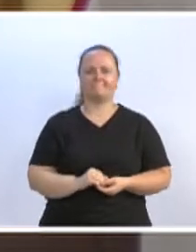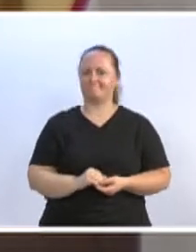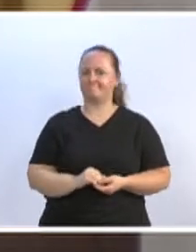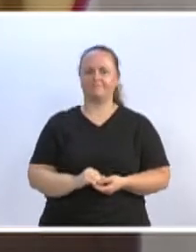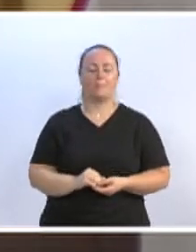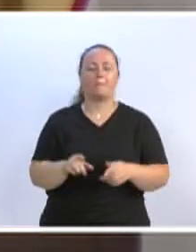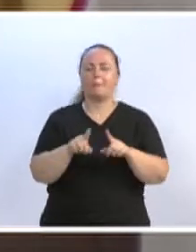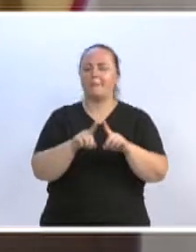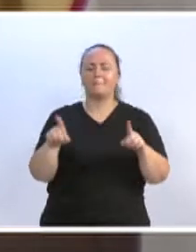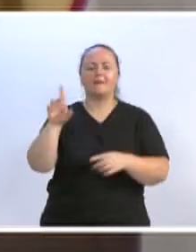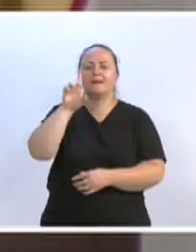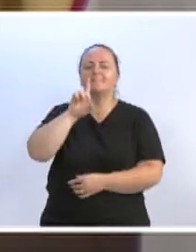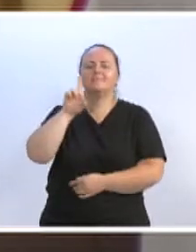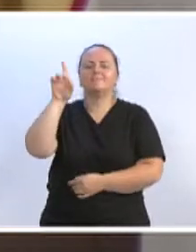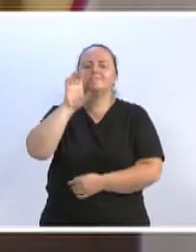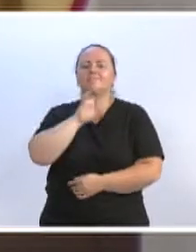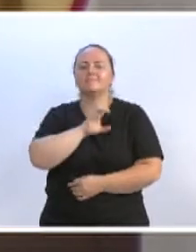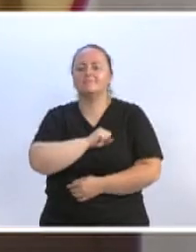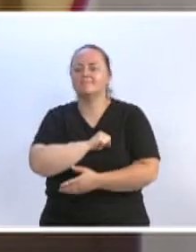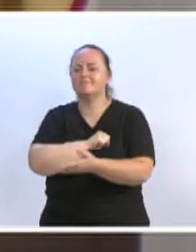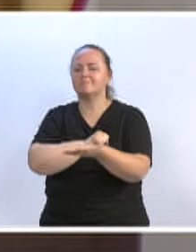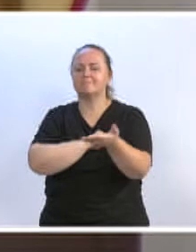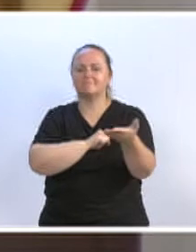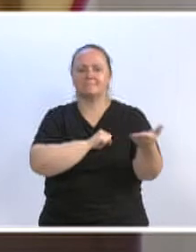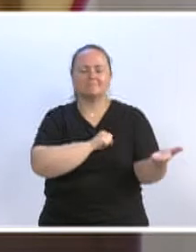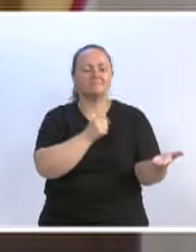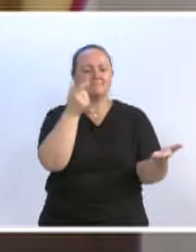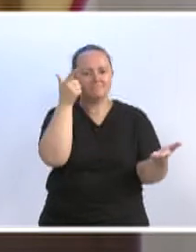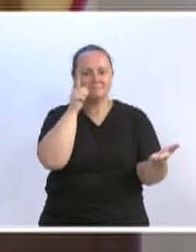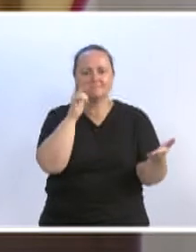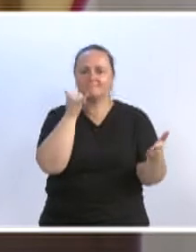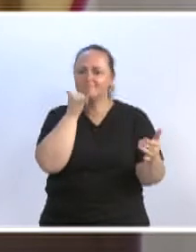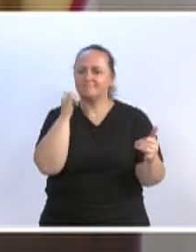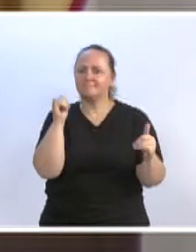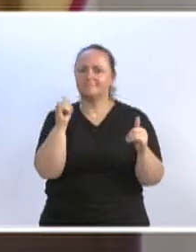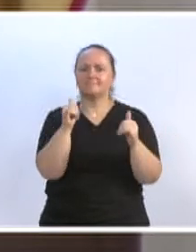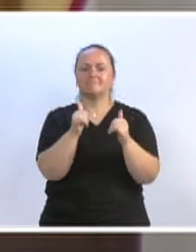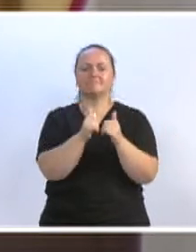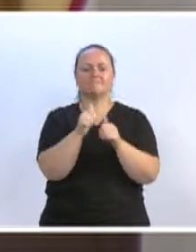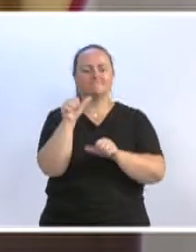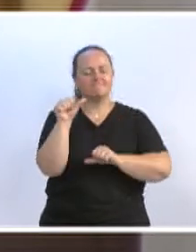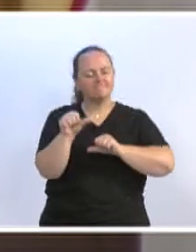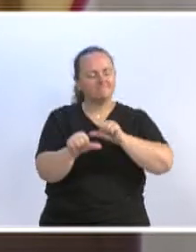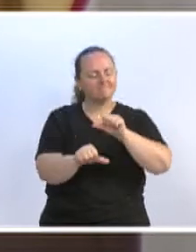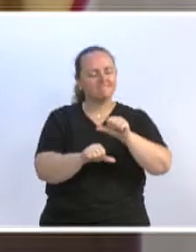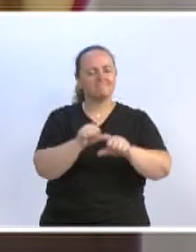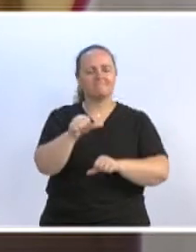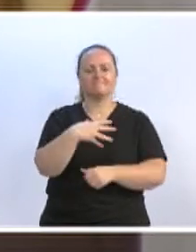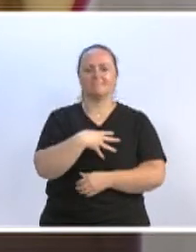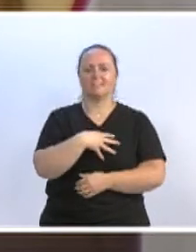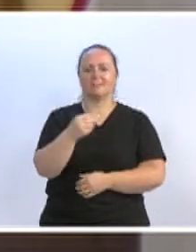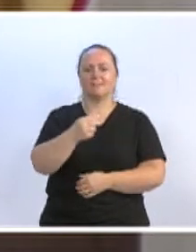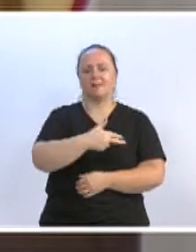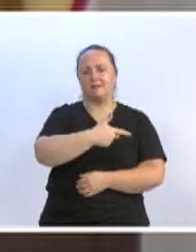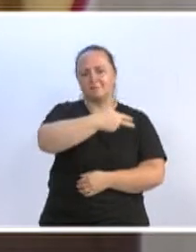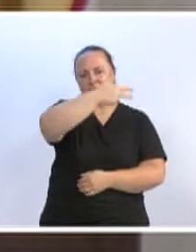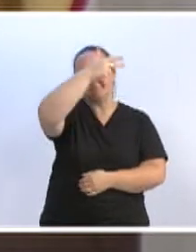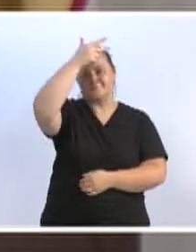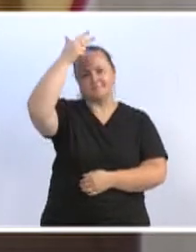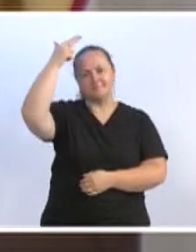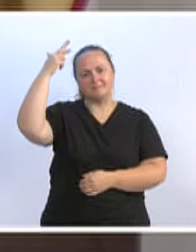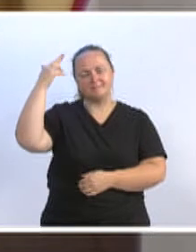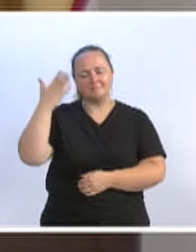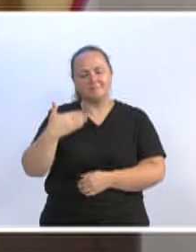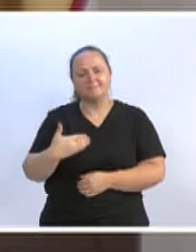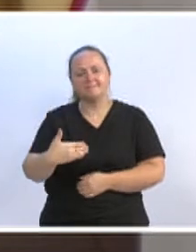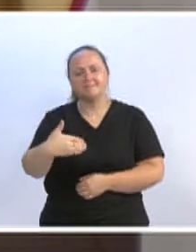te amo. Você recebe o perdão e você se torna filho de Deus. Votos de um Feliz Natal a partir da